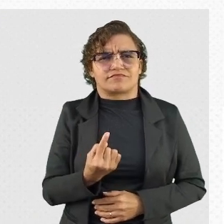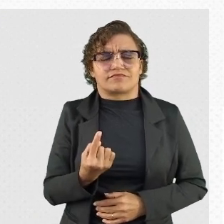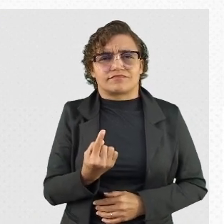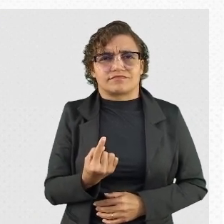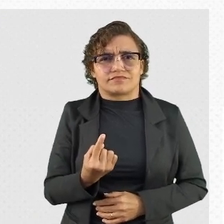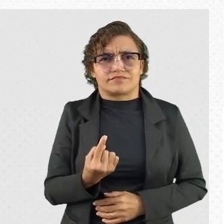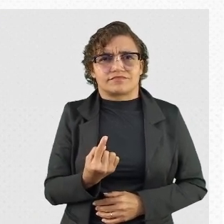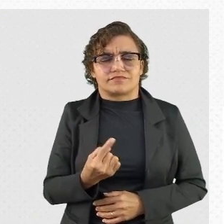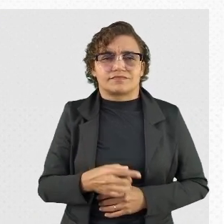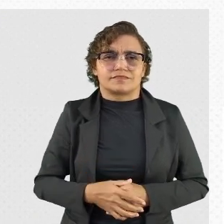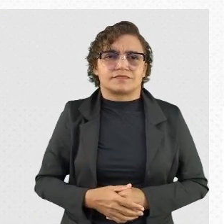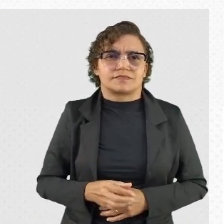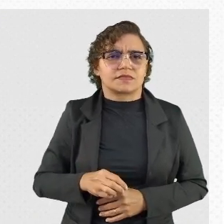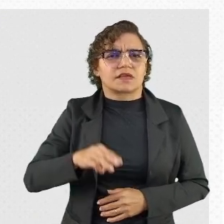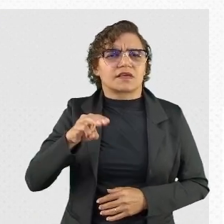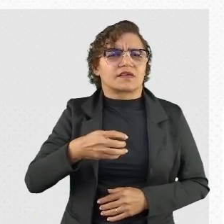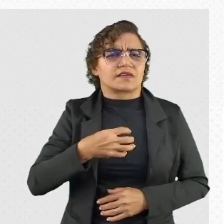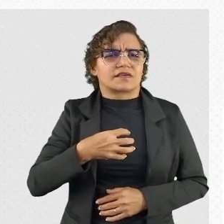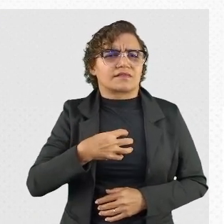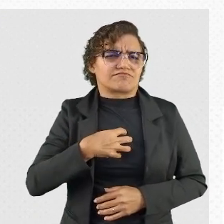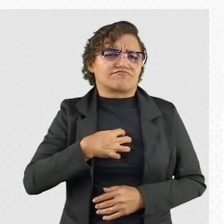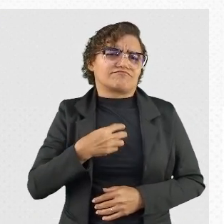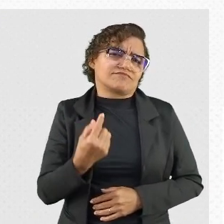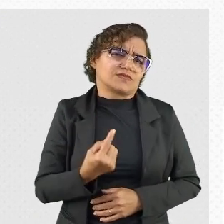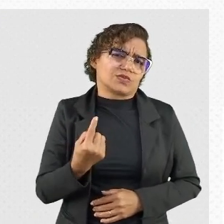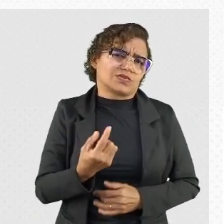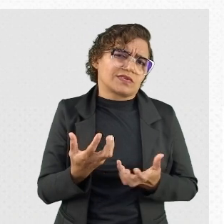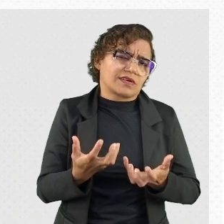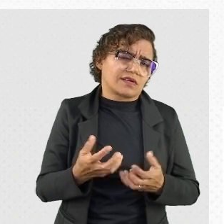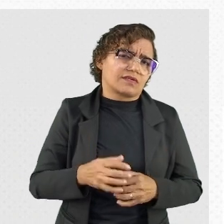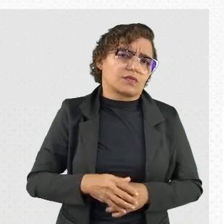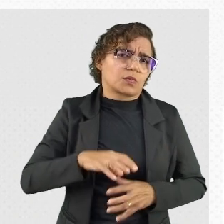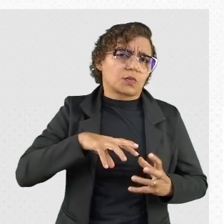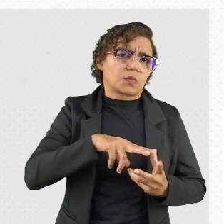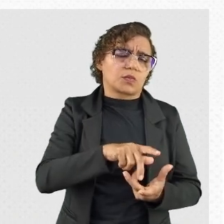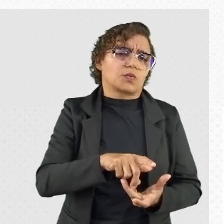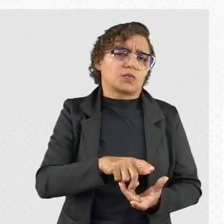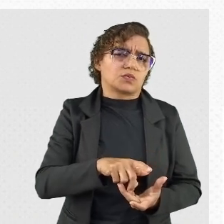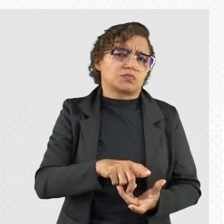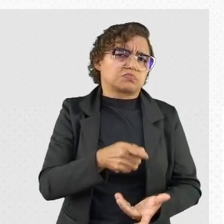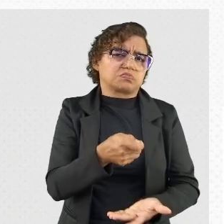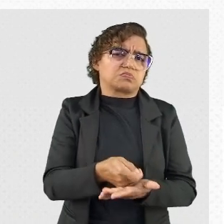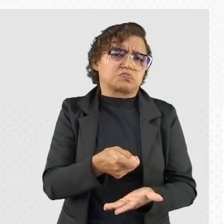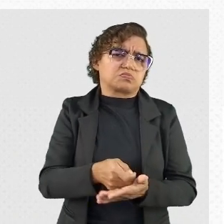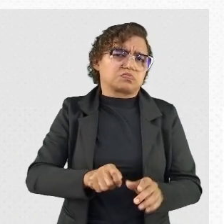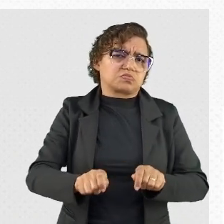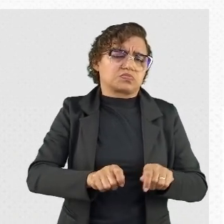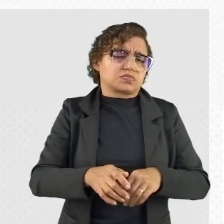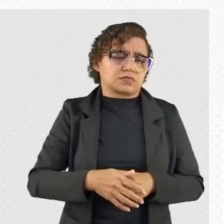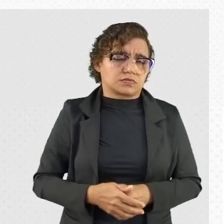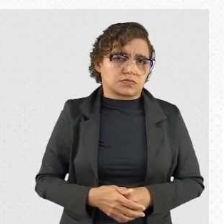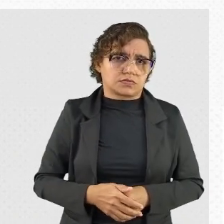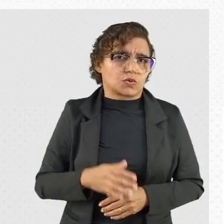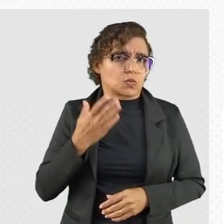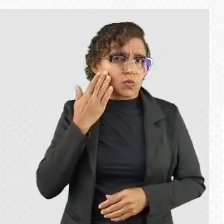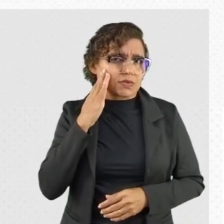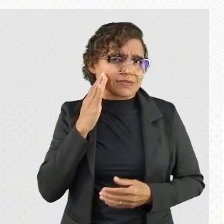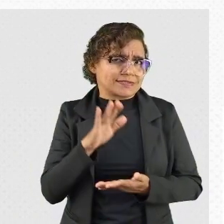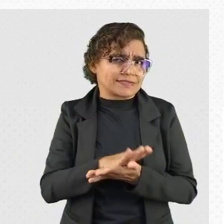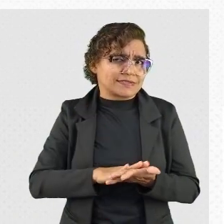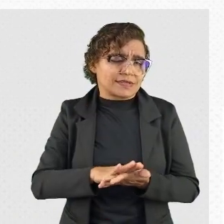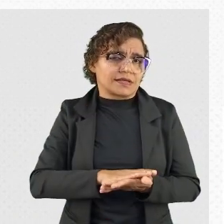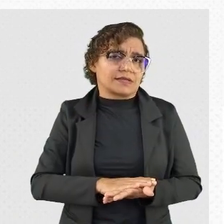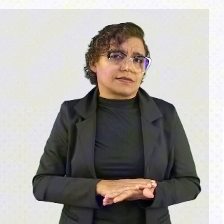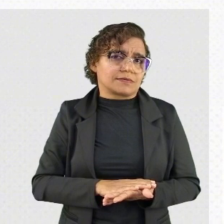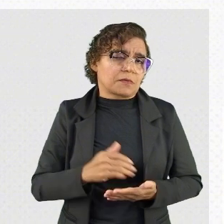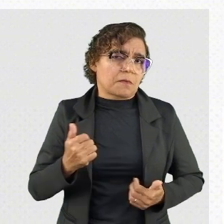vai questionar, quem quer ficar sozinho no mundo que não domina e mal compreende, sem